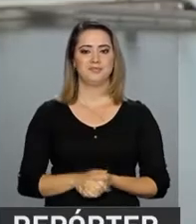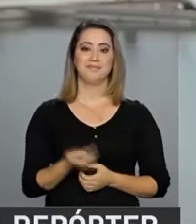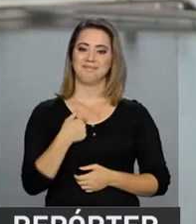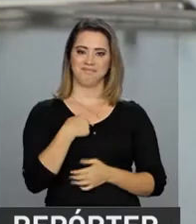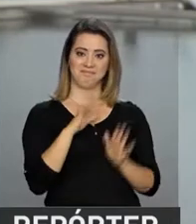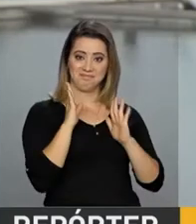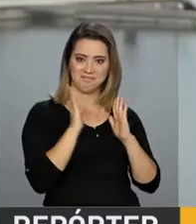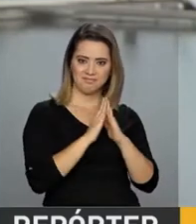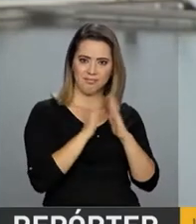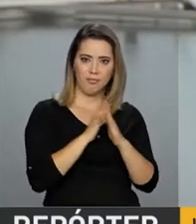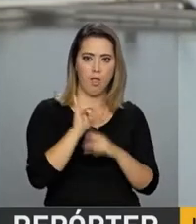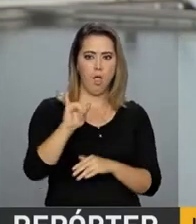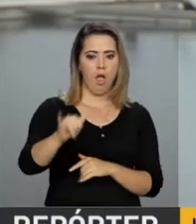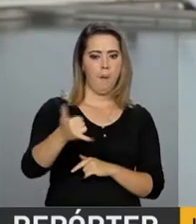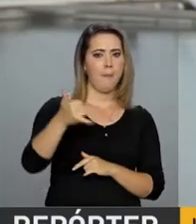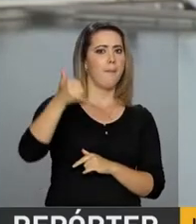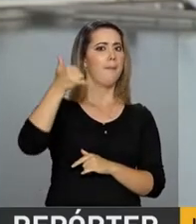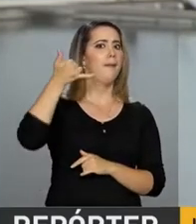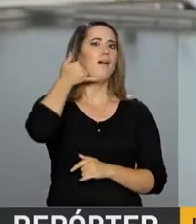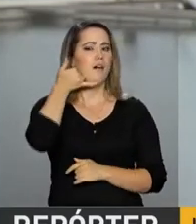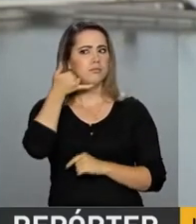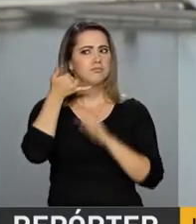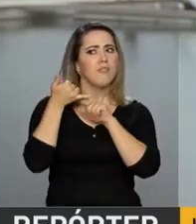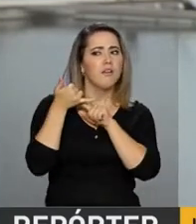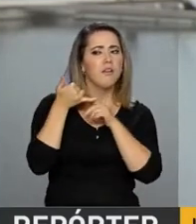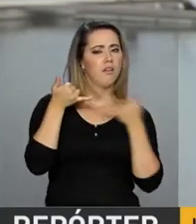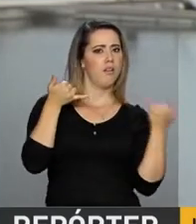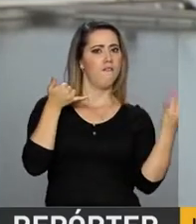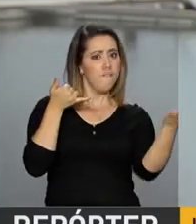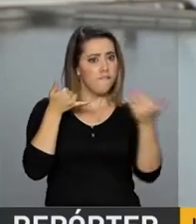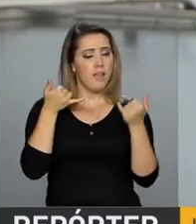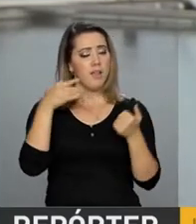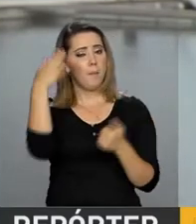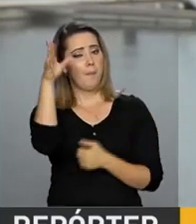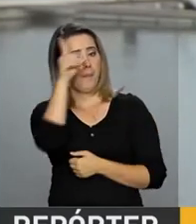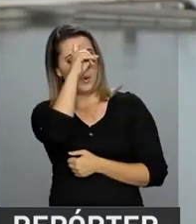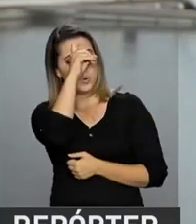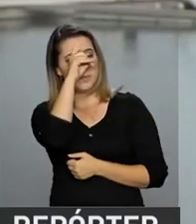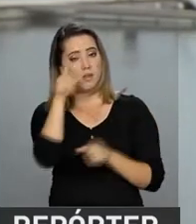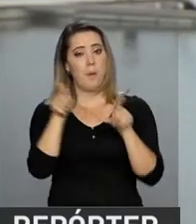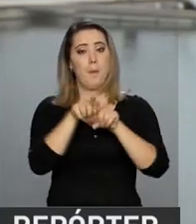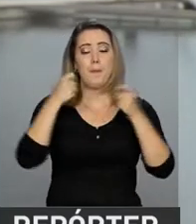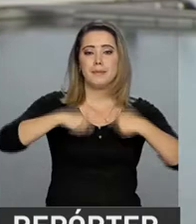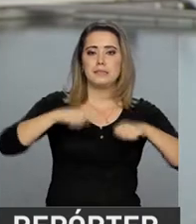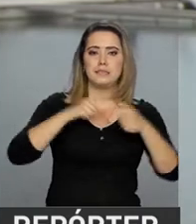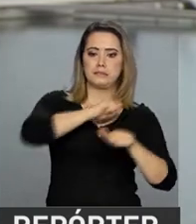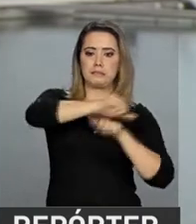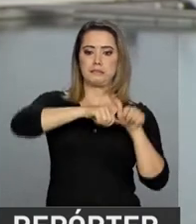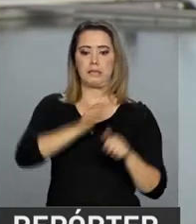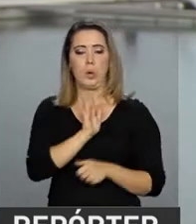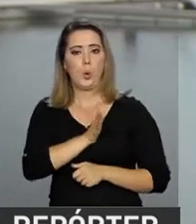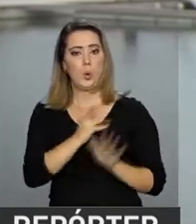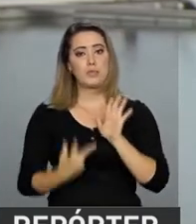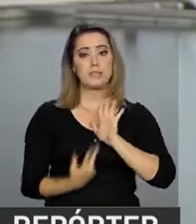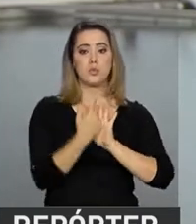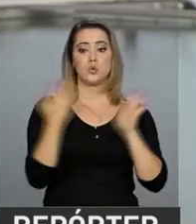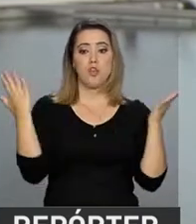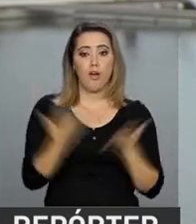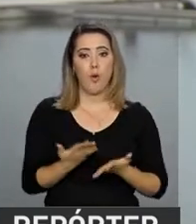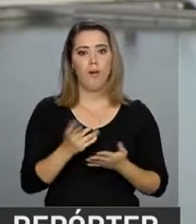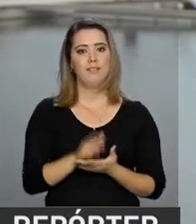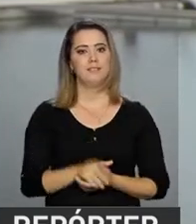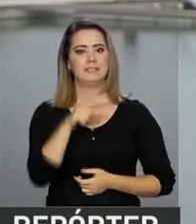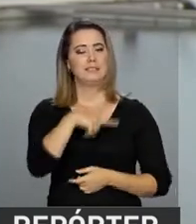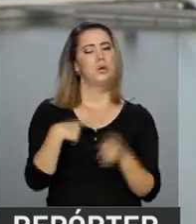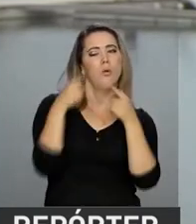quando o telefone tocou josé vem pra cá para o hospital que tem um coração pra você há nessa